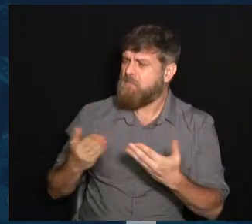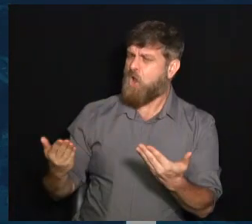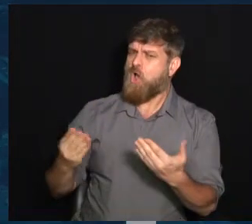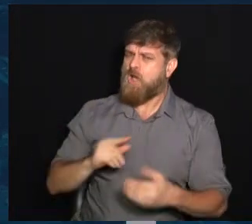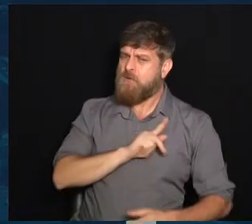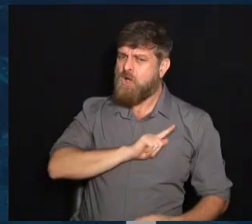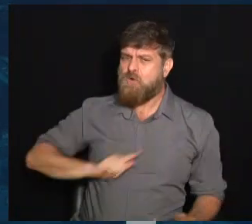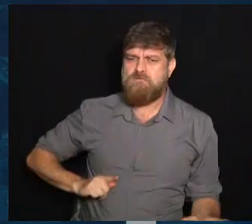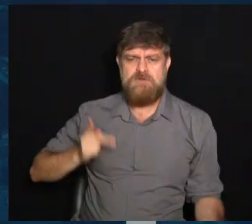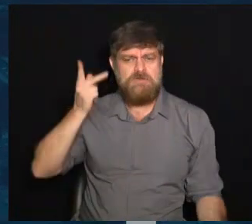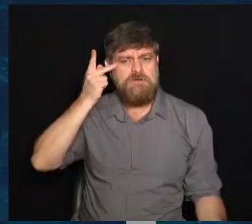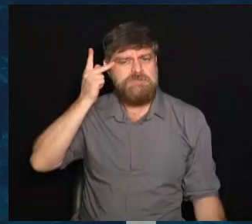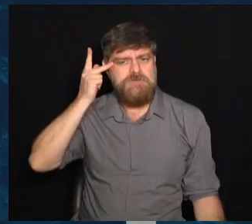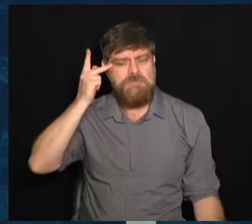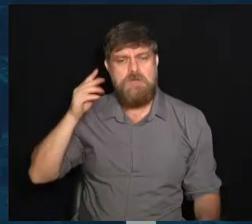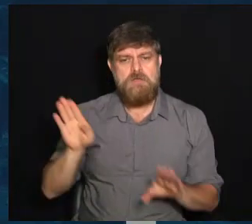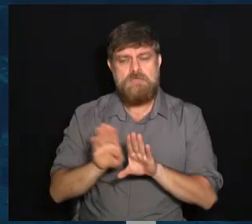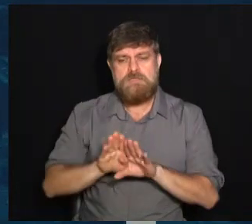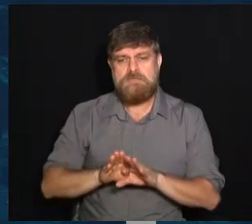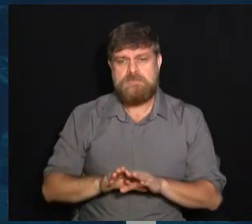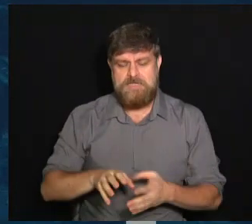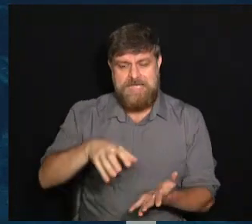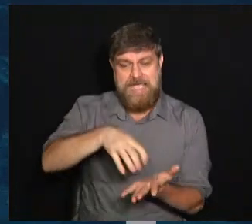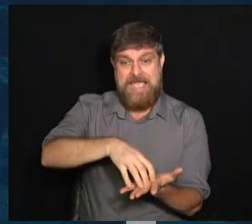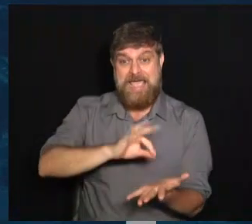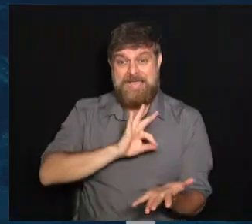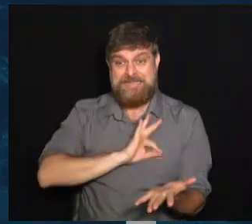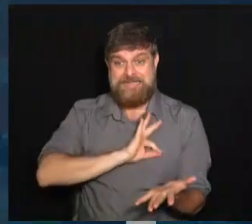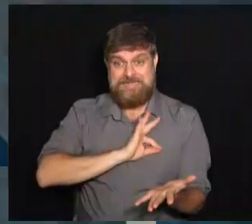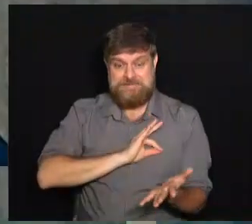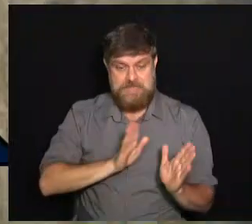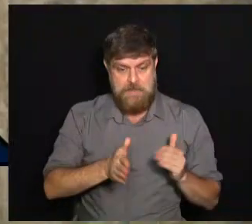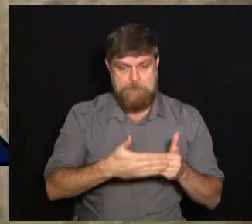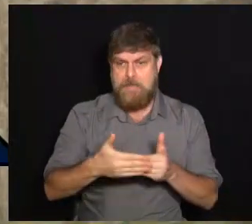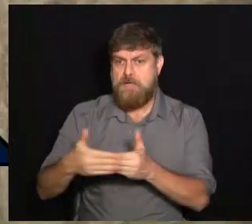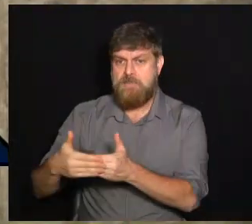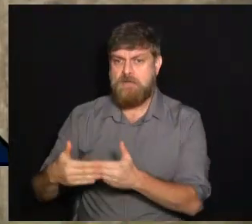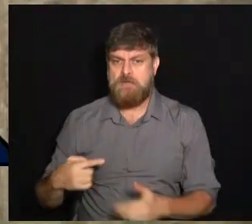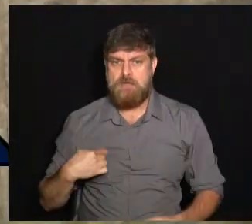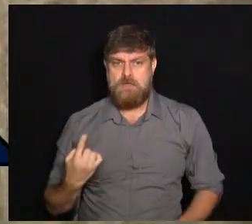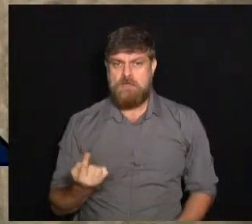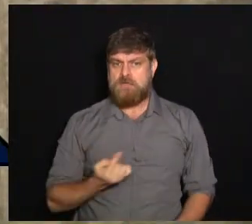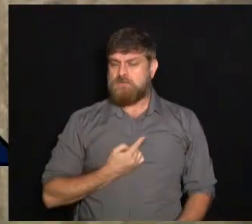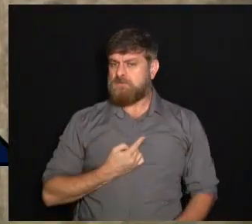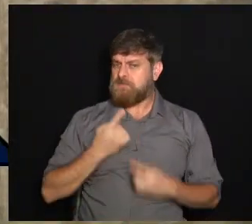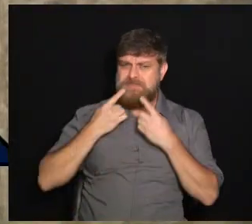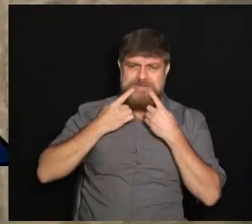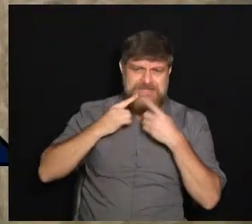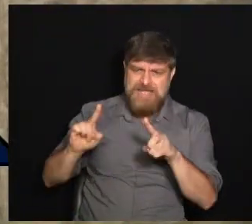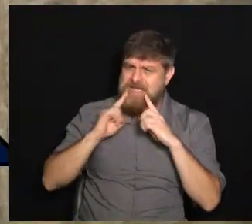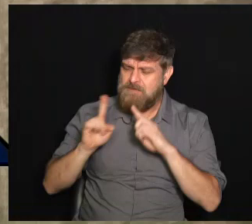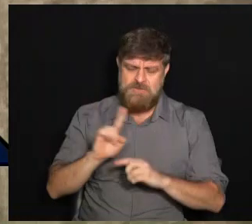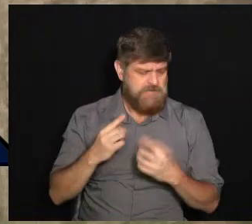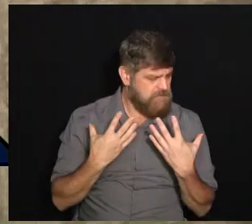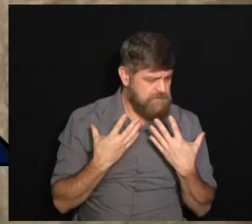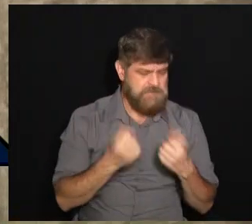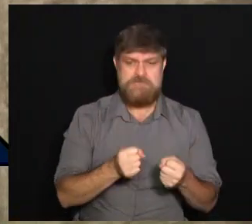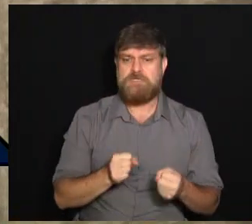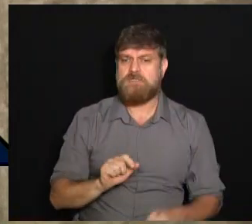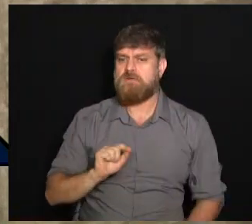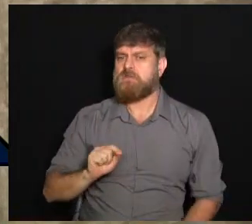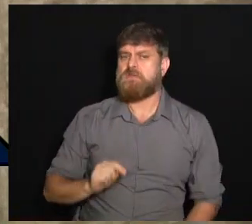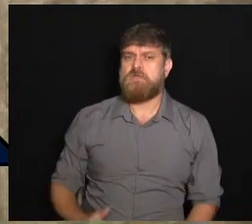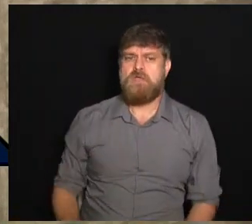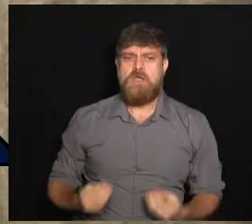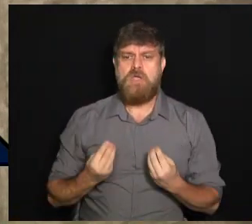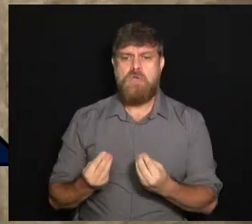estado de São Paulo pelo fechamento de diversas delegacias em Campinas. Nós estamos protestando, né,